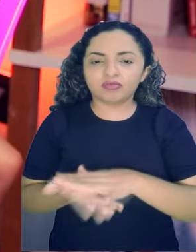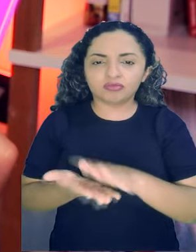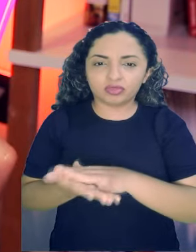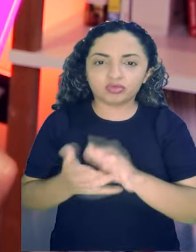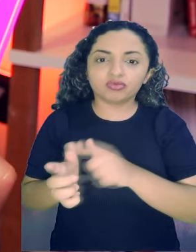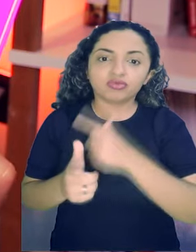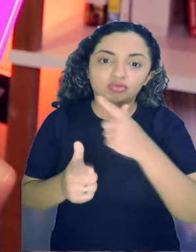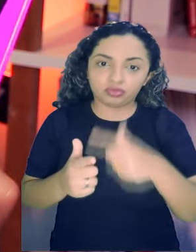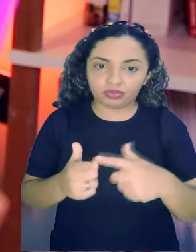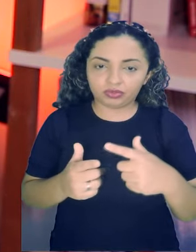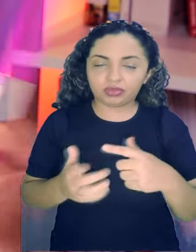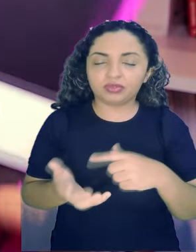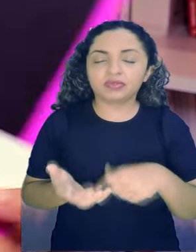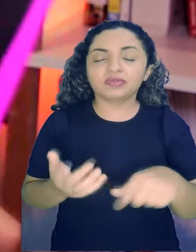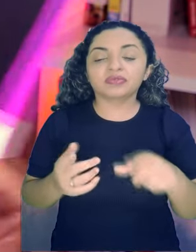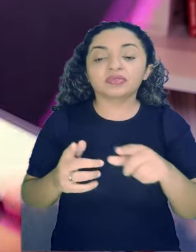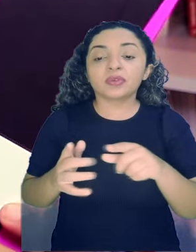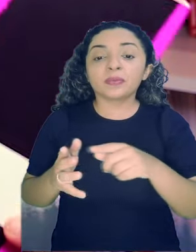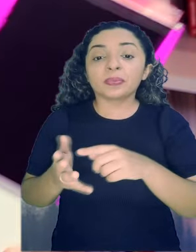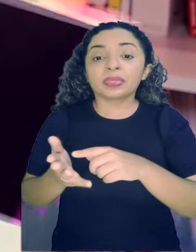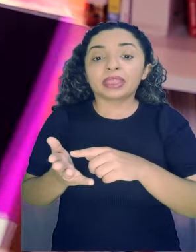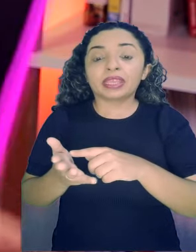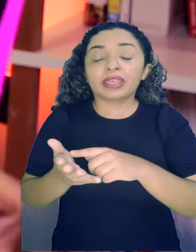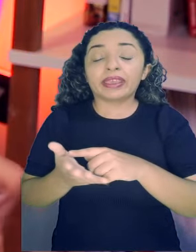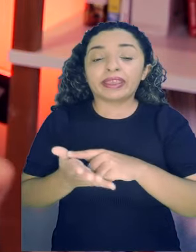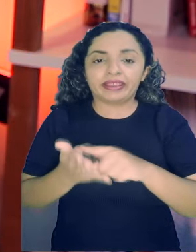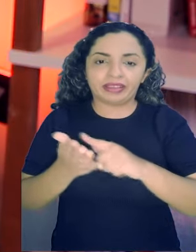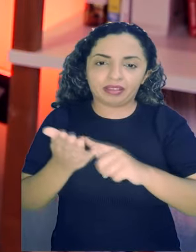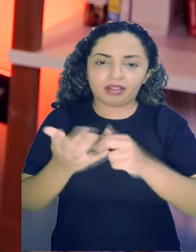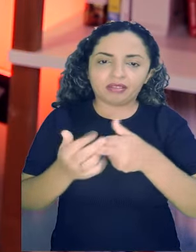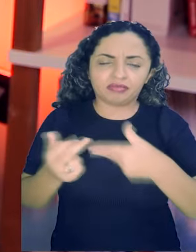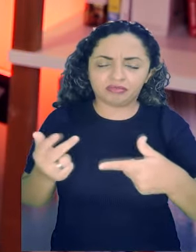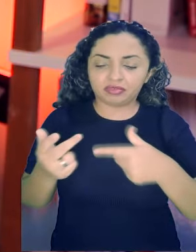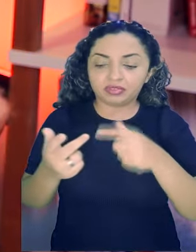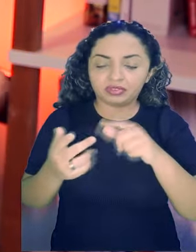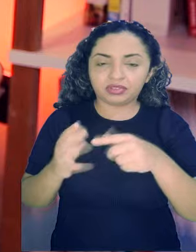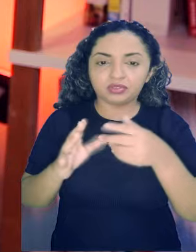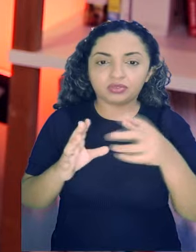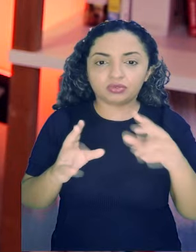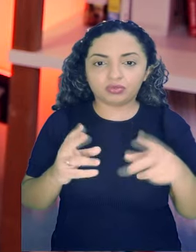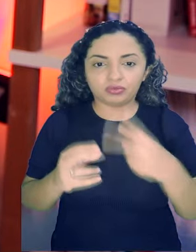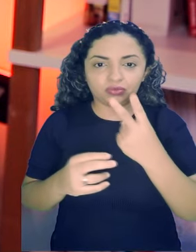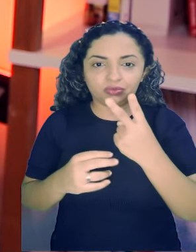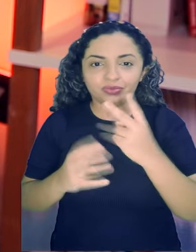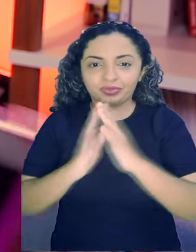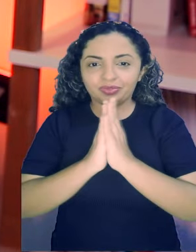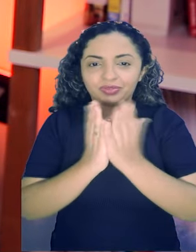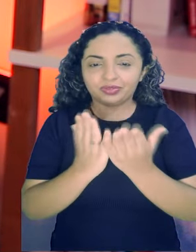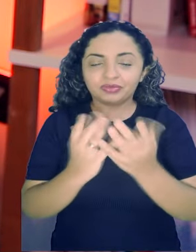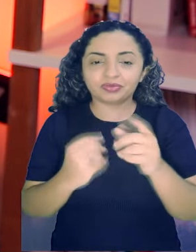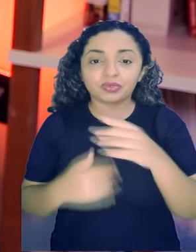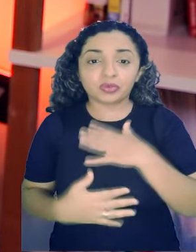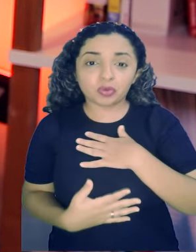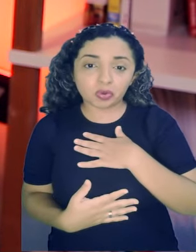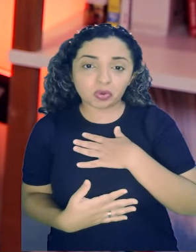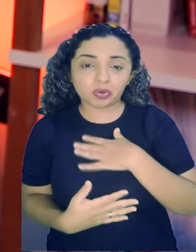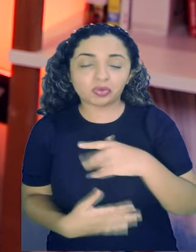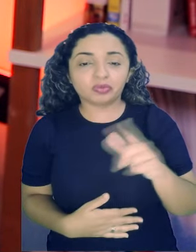gráfico, todo seguindo esse projeto gráfico. Então a gente tem a reunião desses dois livros aqui. Se você quer